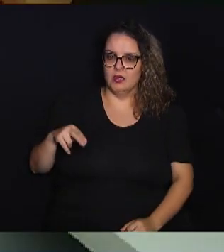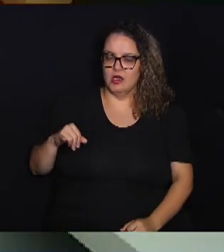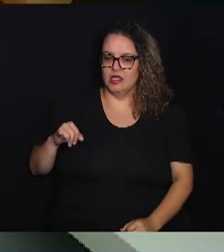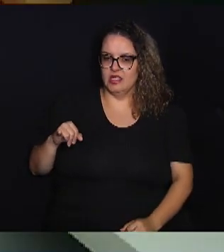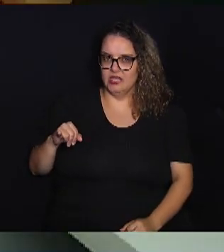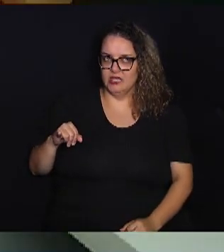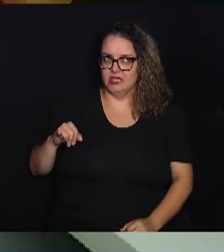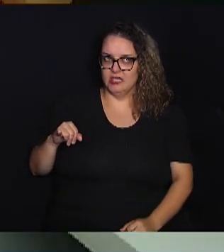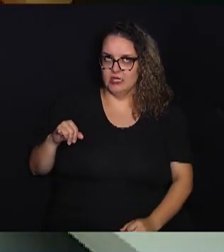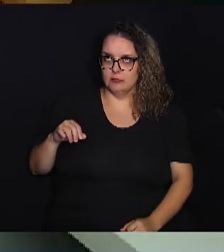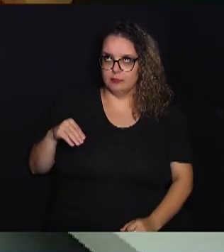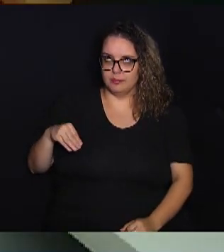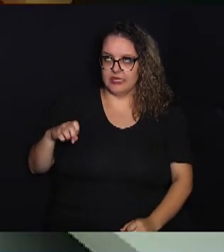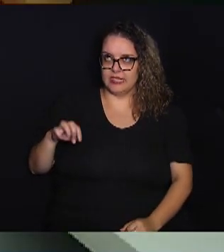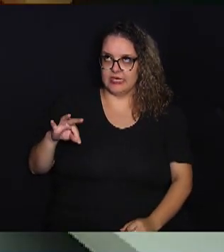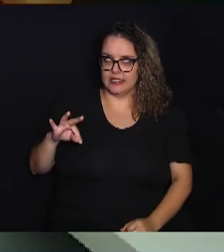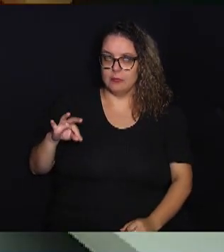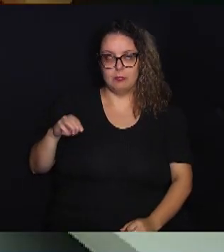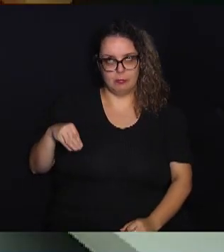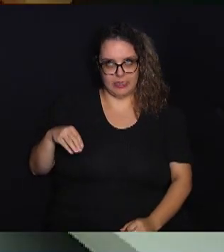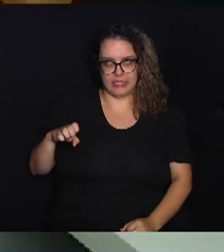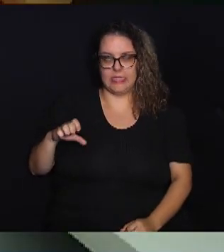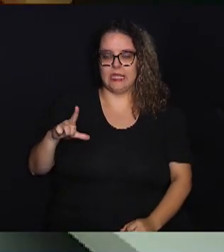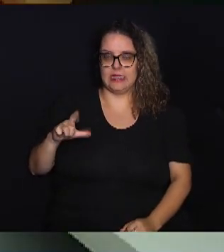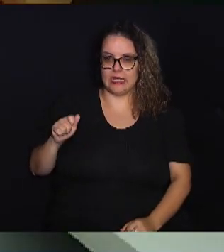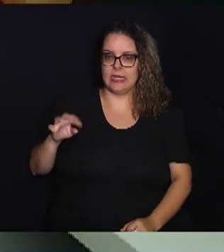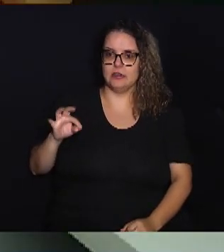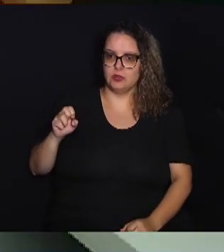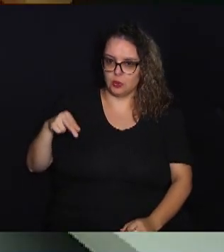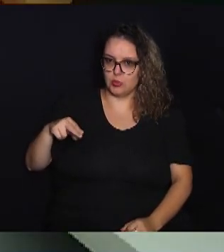adequado, essa emissão de